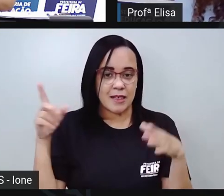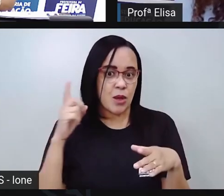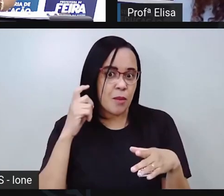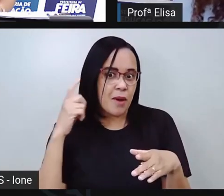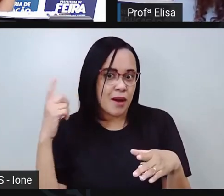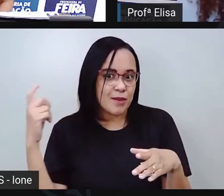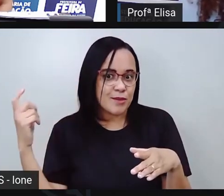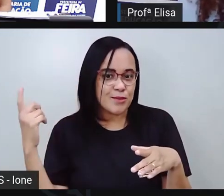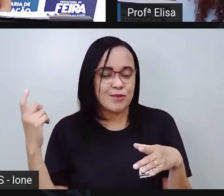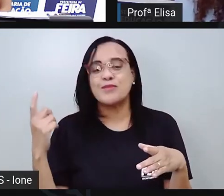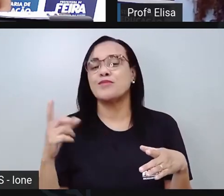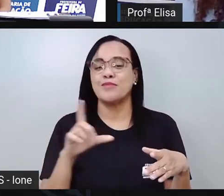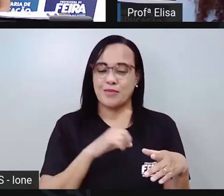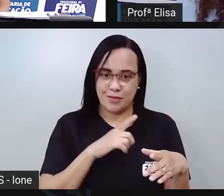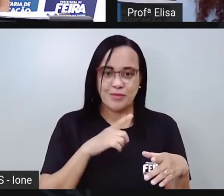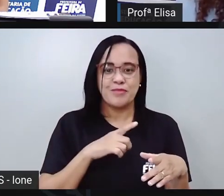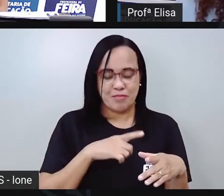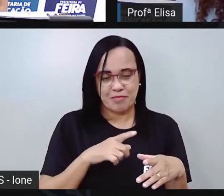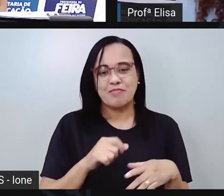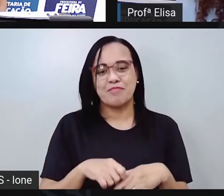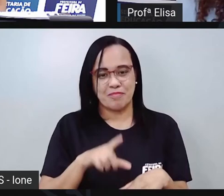sai aquele sonzinho crescer